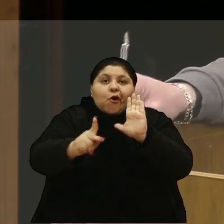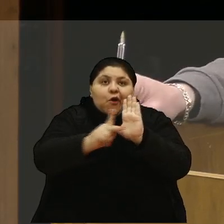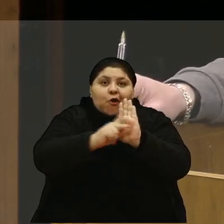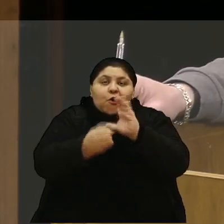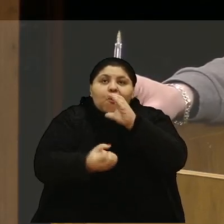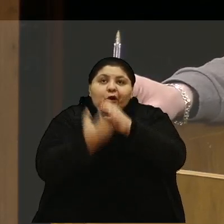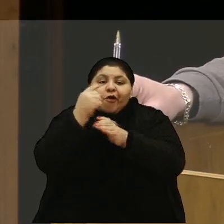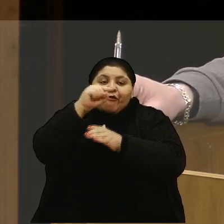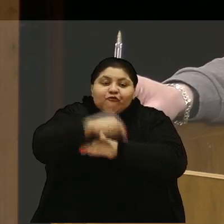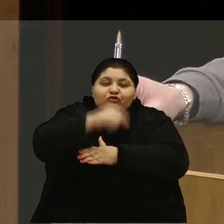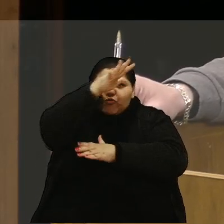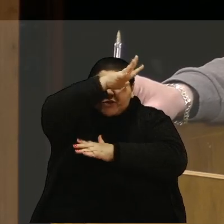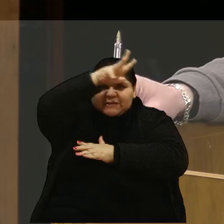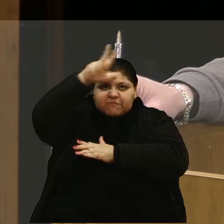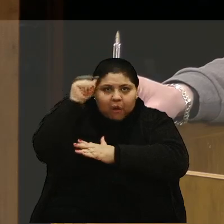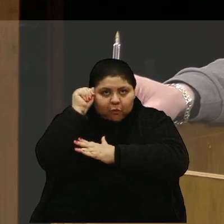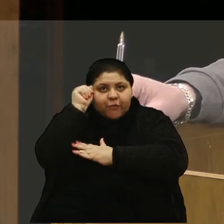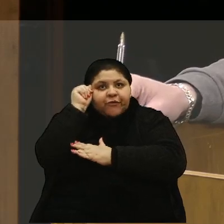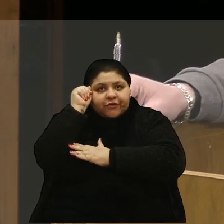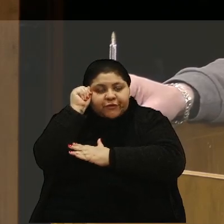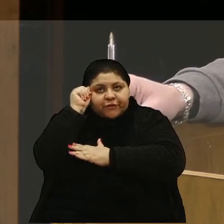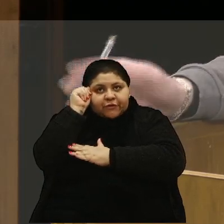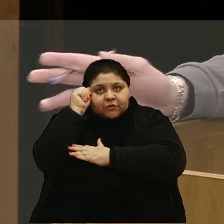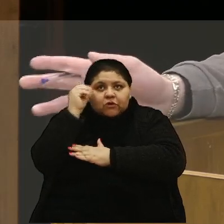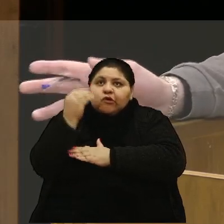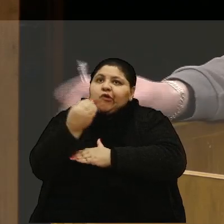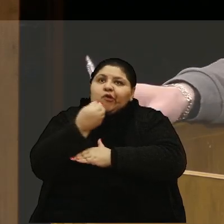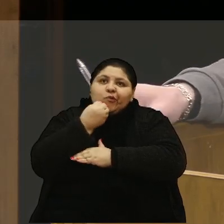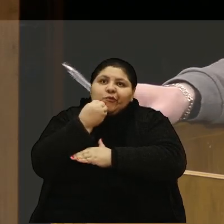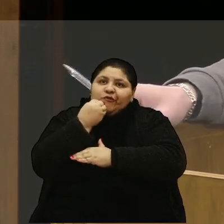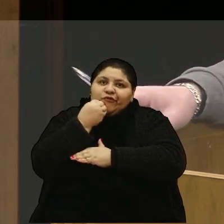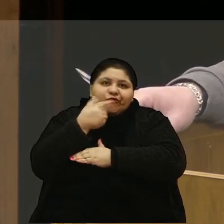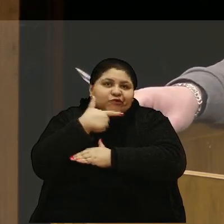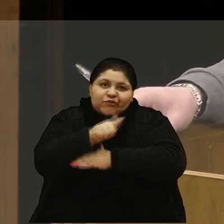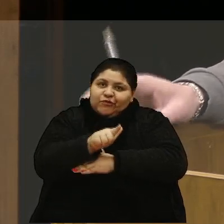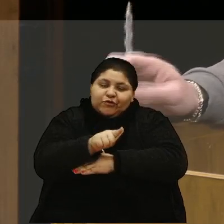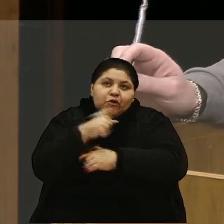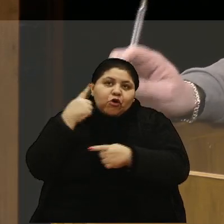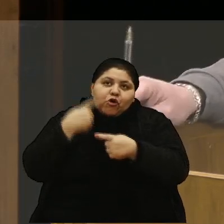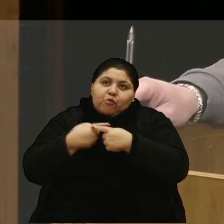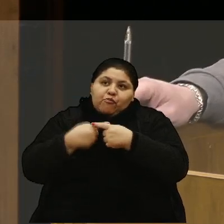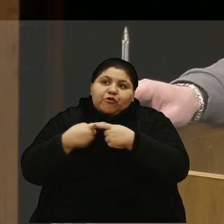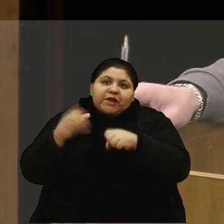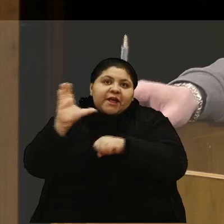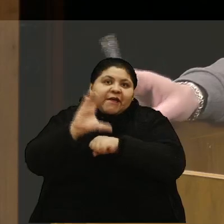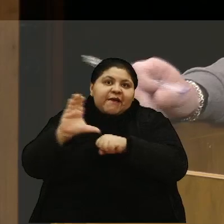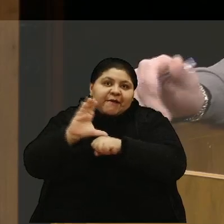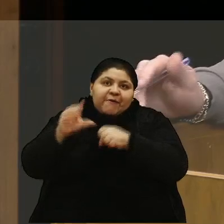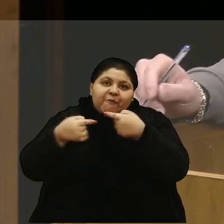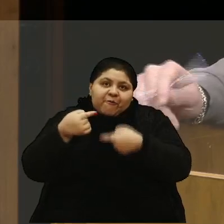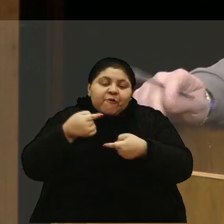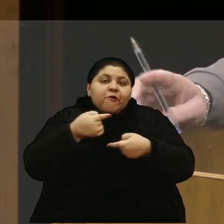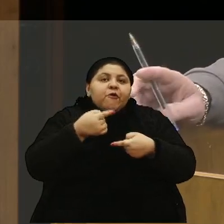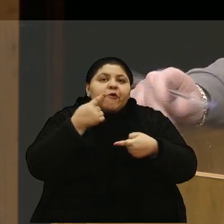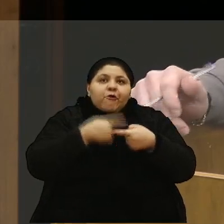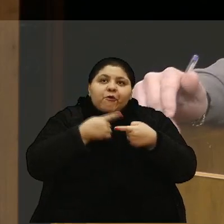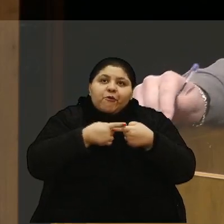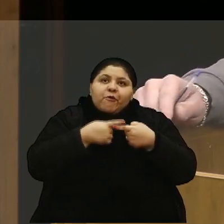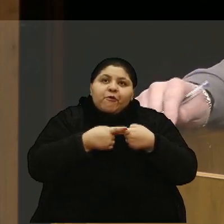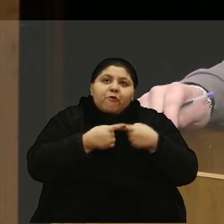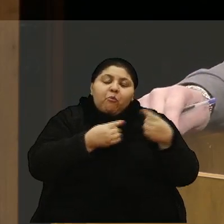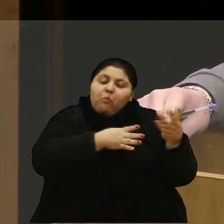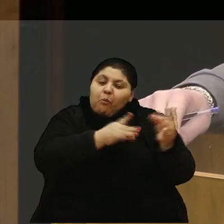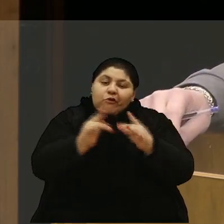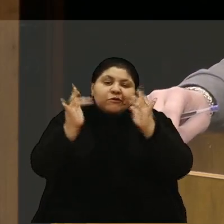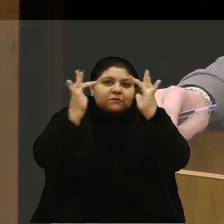criando o Fundo Municipal, o que, por óbvio, não teve sucesso pela inconstitucionalidade. Nesse meio tempo, inúmeros foram os